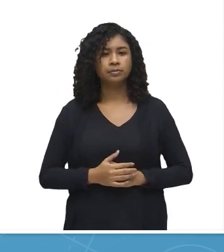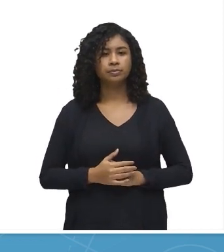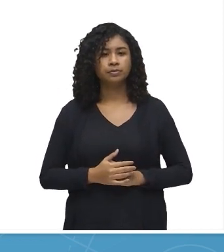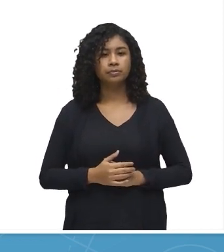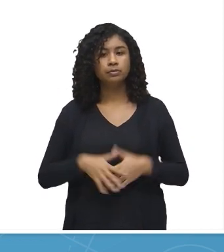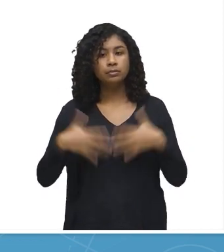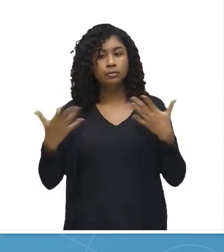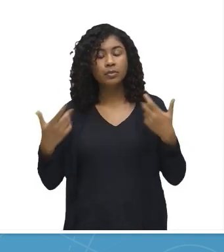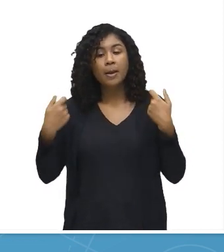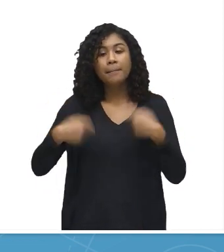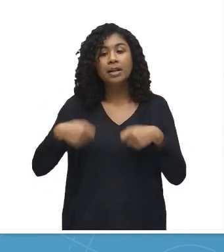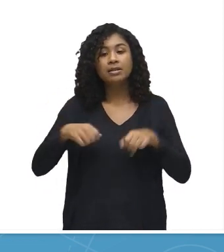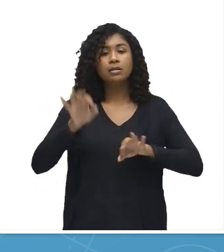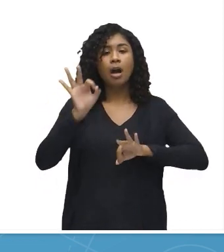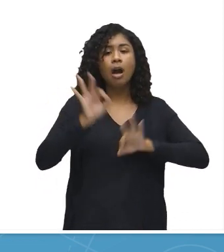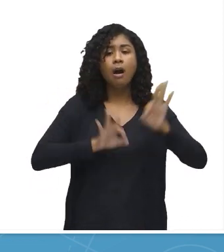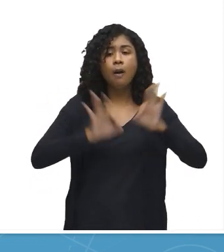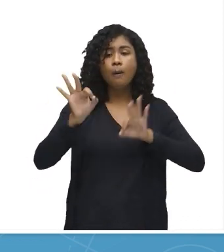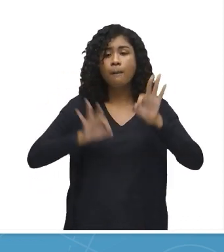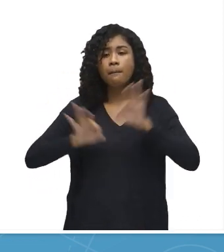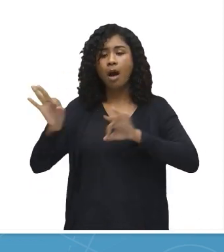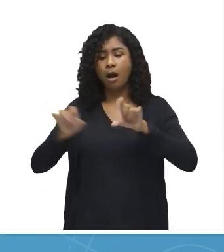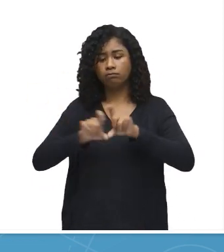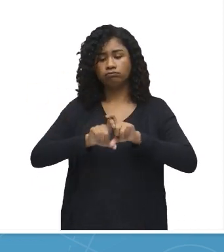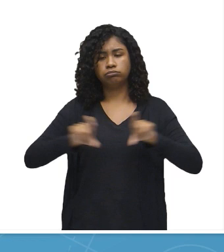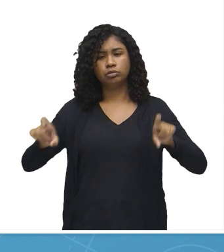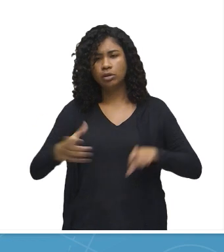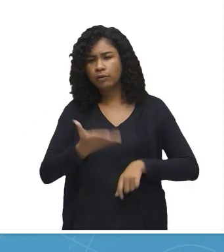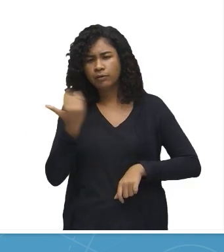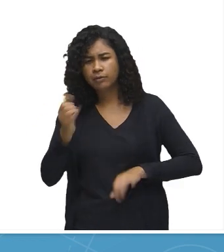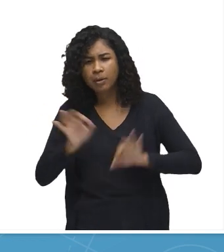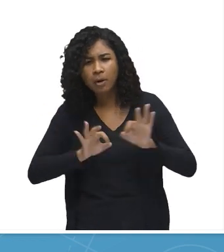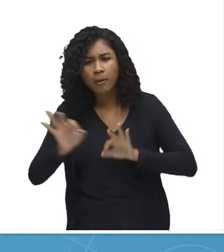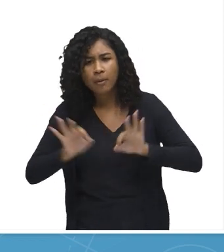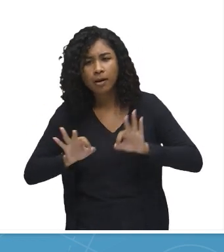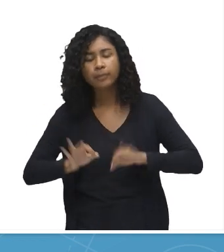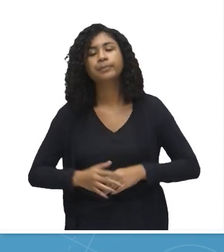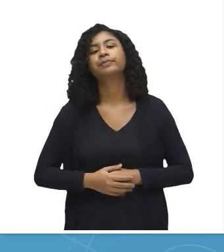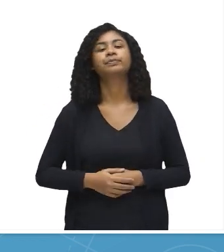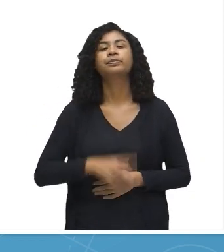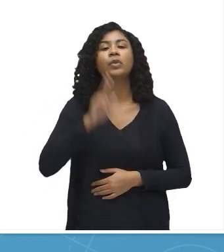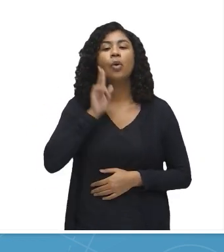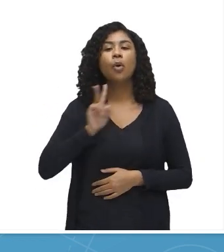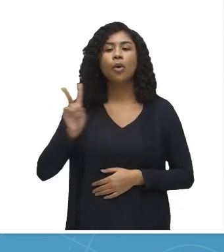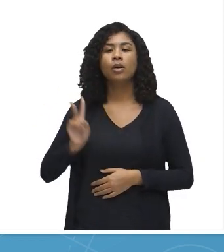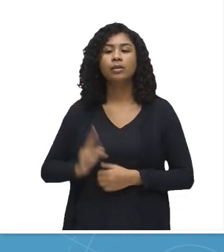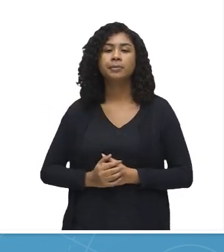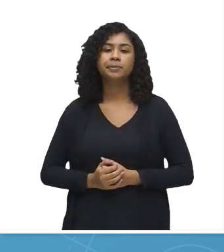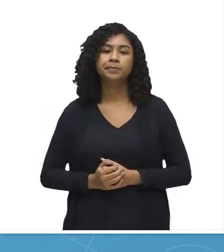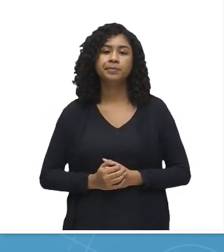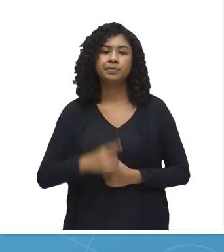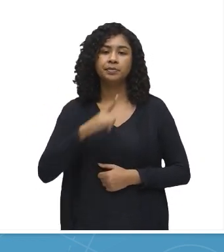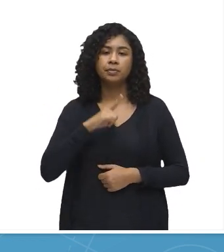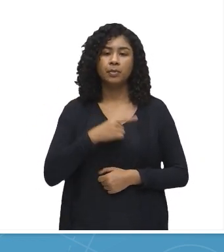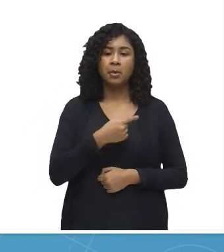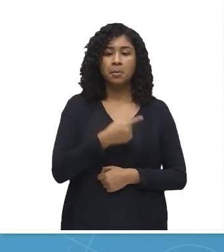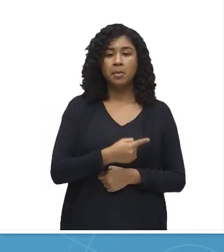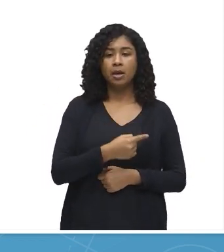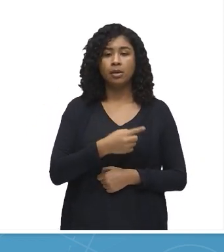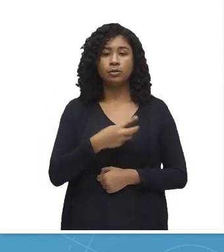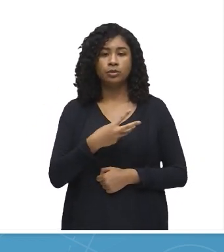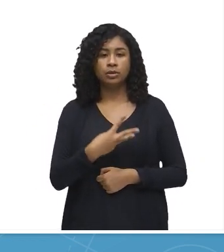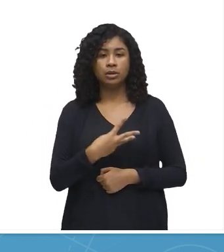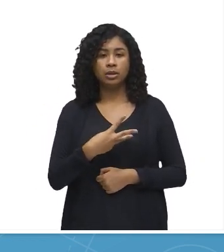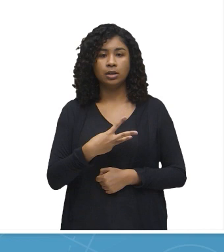para isso, a gente precisa arrumar essa equação. Vamos arrumar ela? Olha como é que vai ficar, ó. Então, vou deixar aqui menos 3x